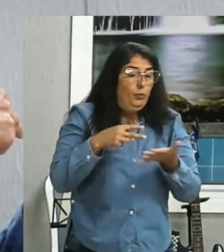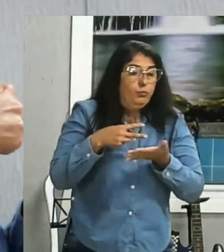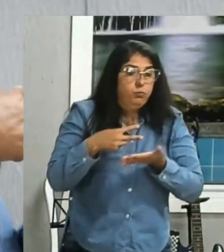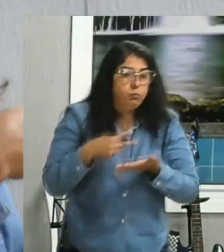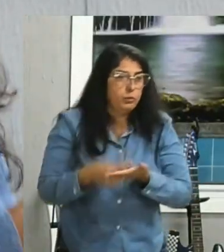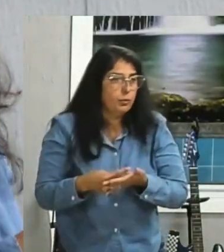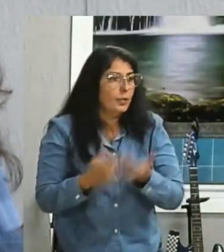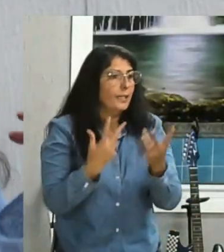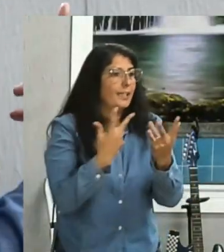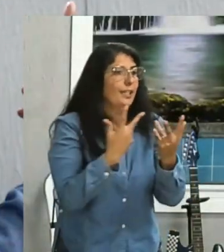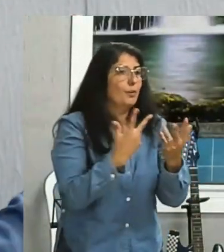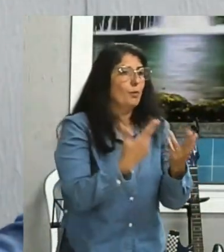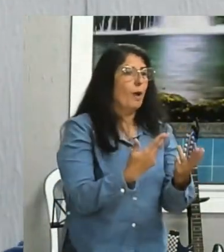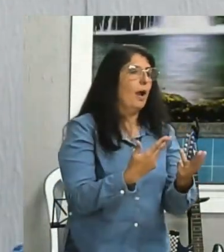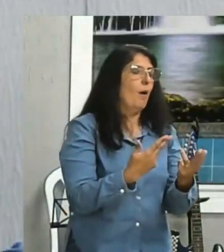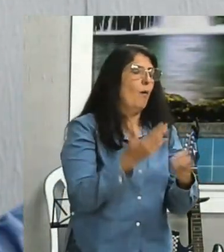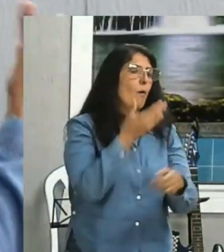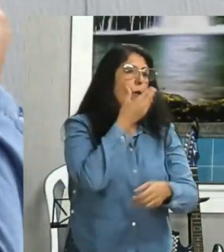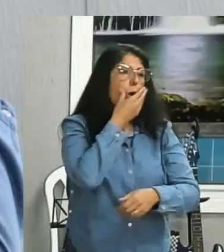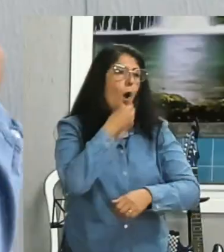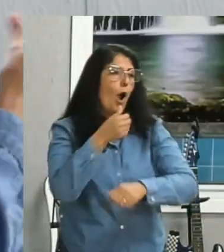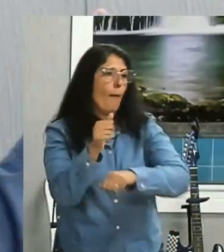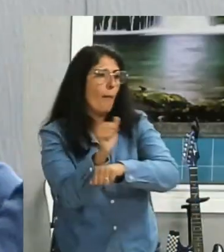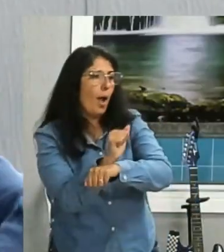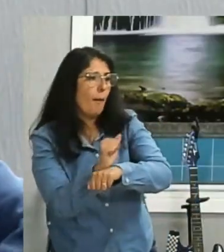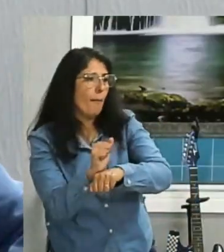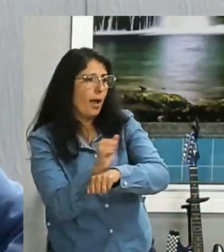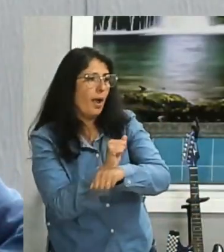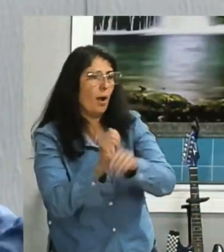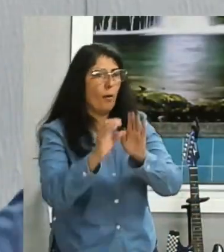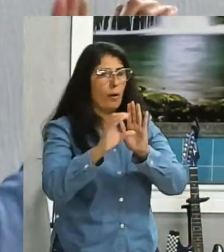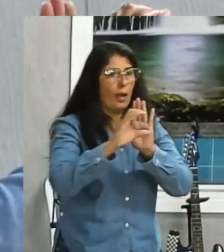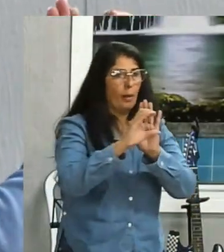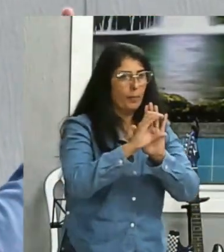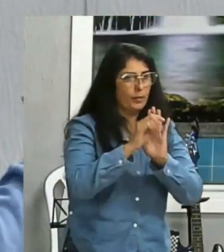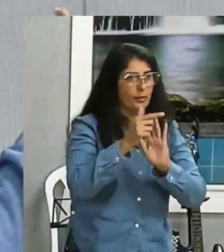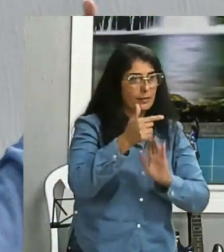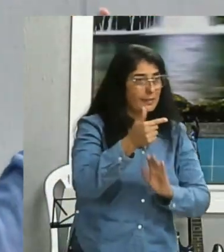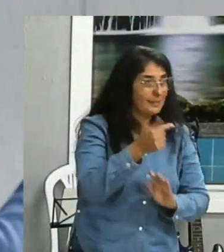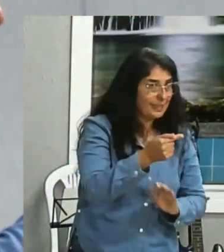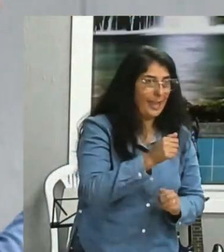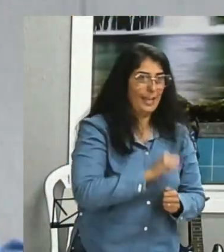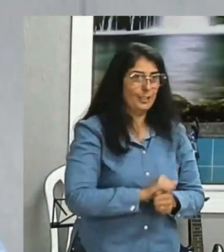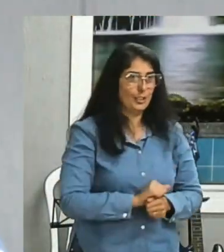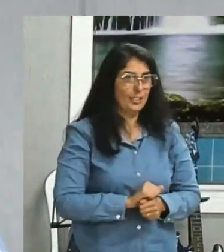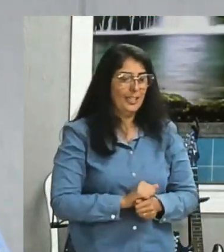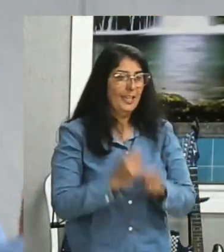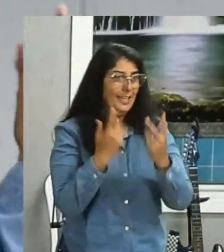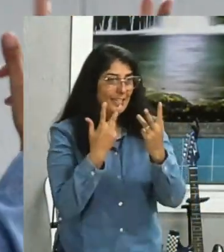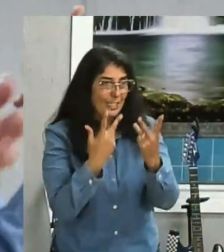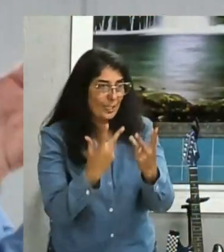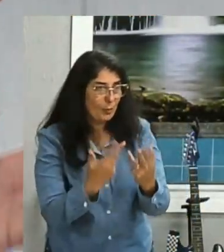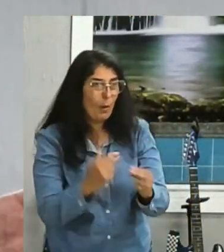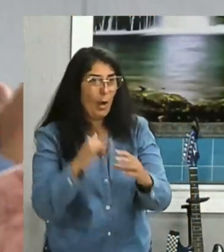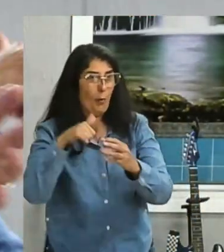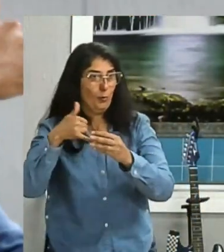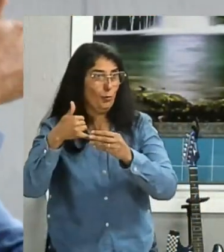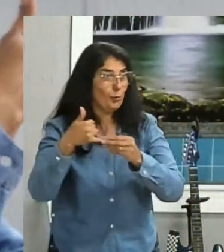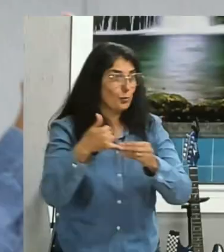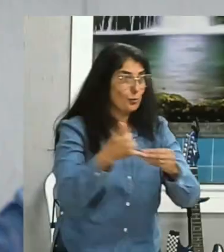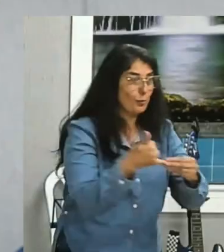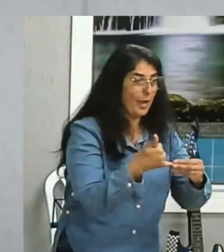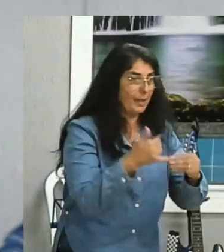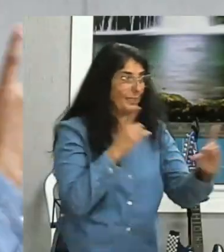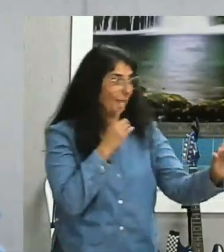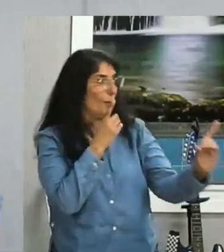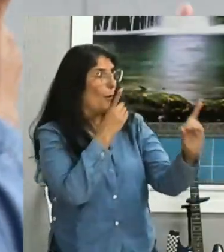Abraão em Gênesis 17, teve a mesma reação de Josué, em Josué capítulo 5, quando encontrou o